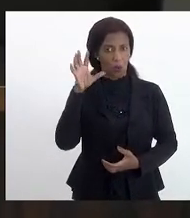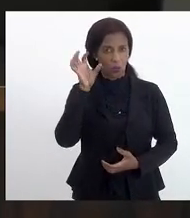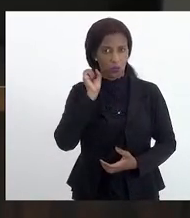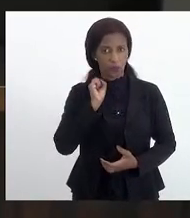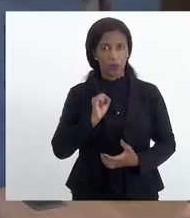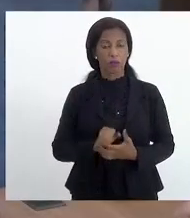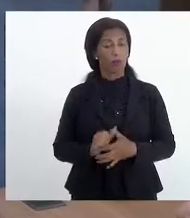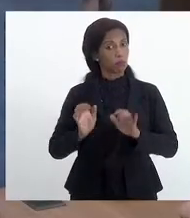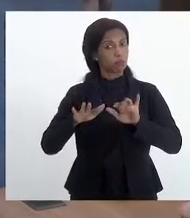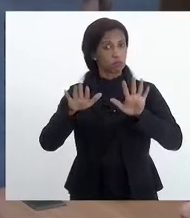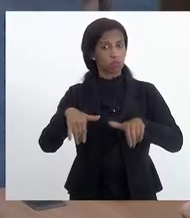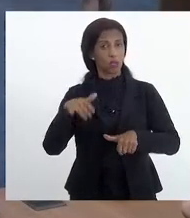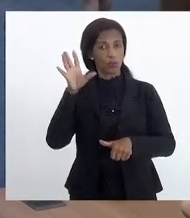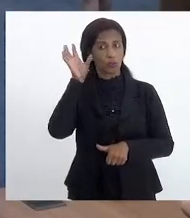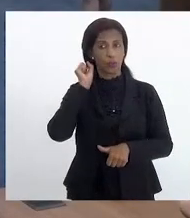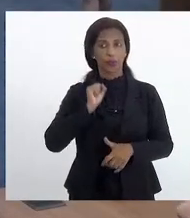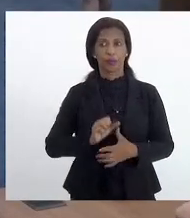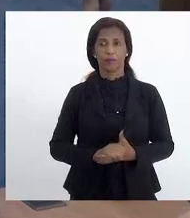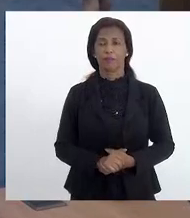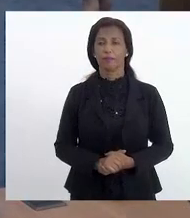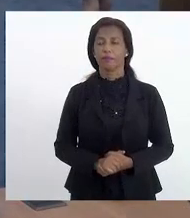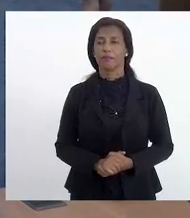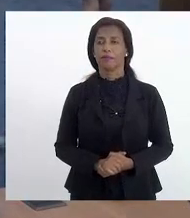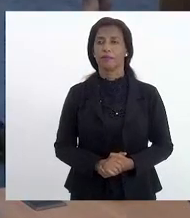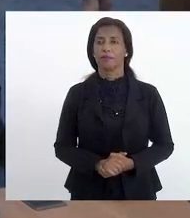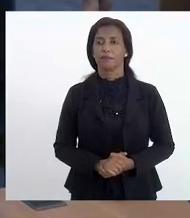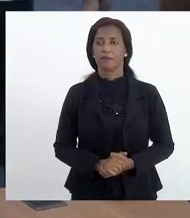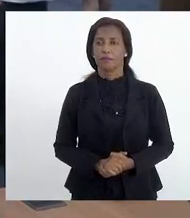estamos ouvindo bem o senhor. Agora sim.